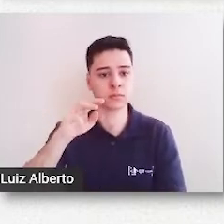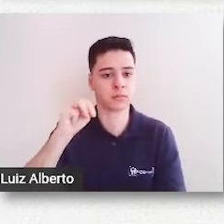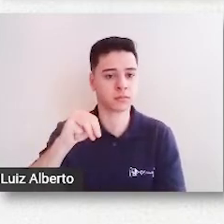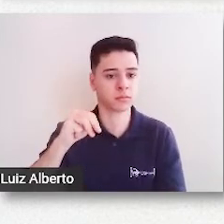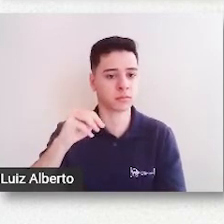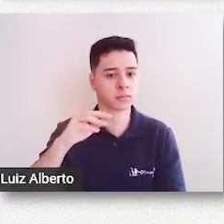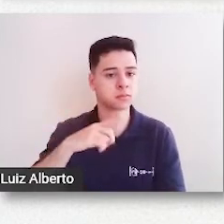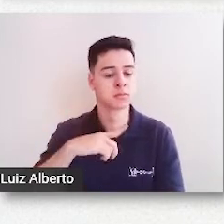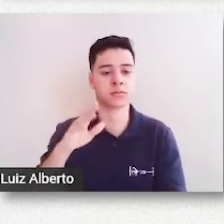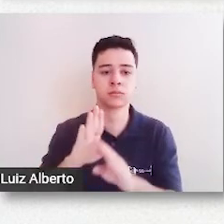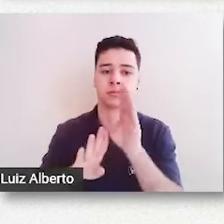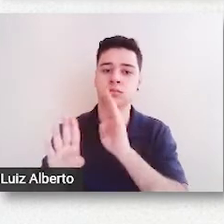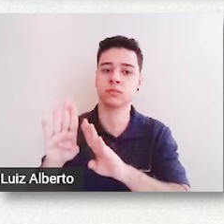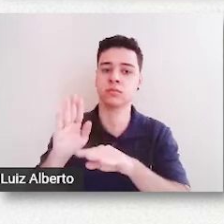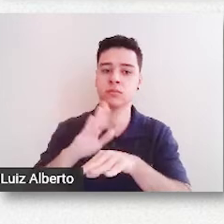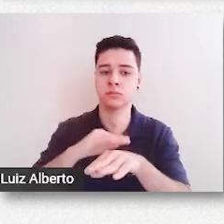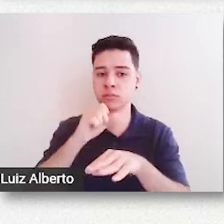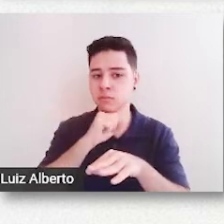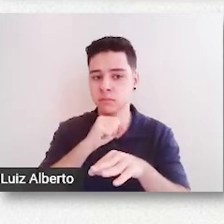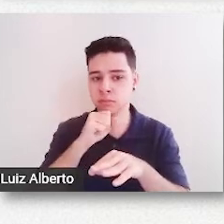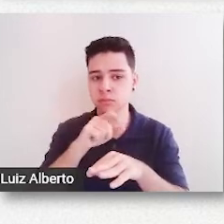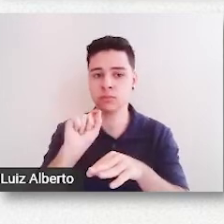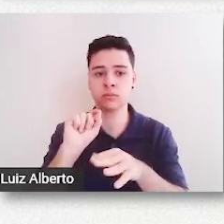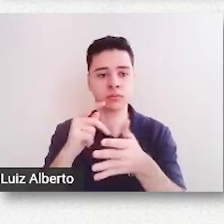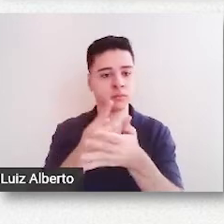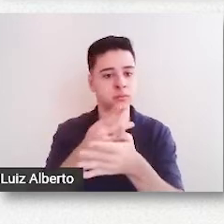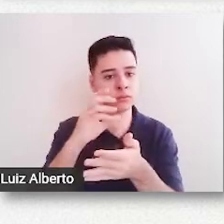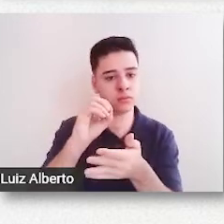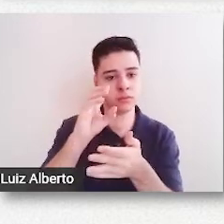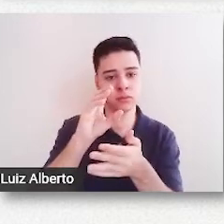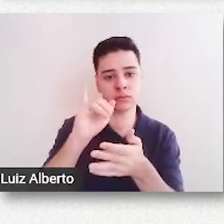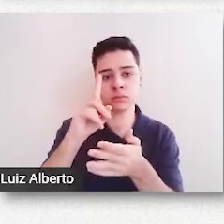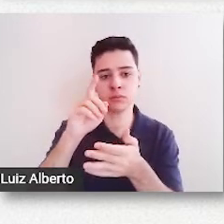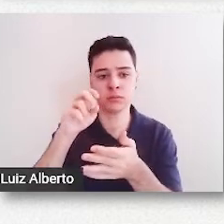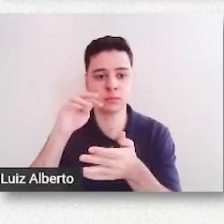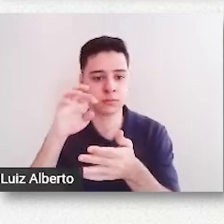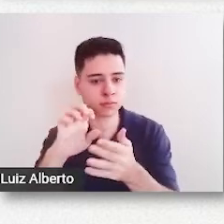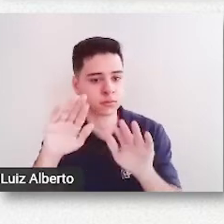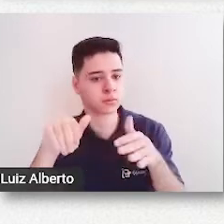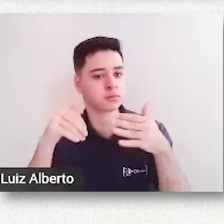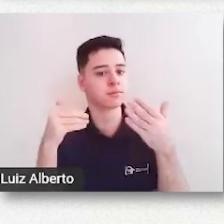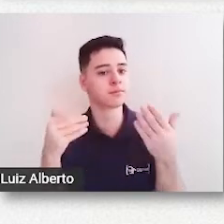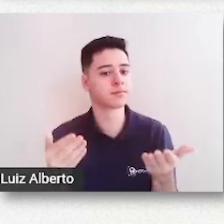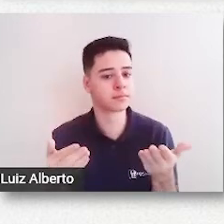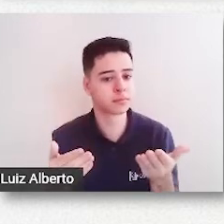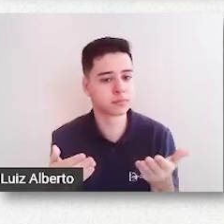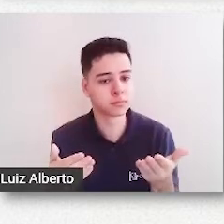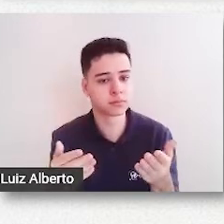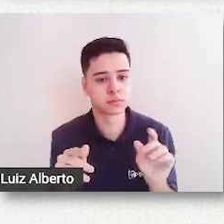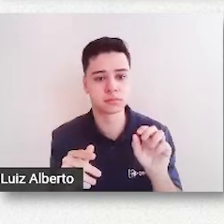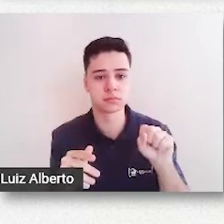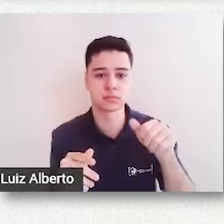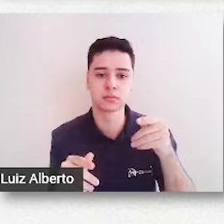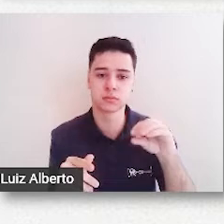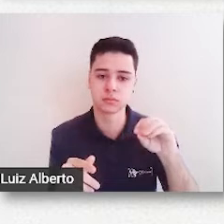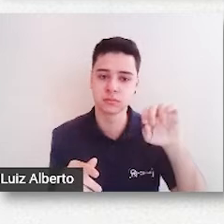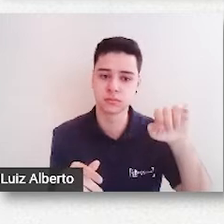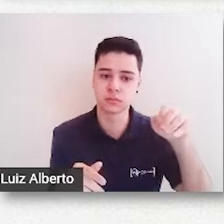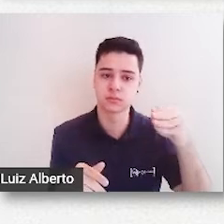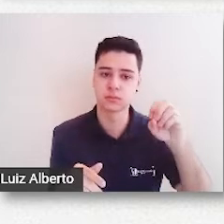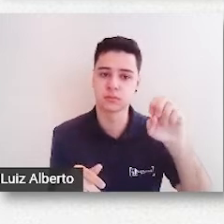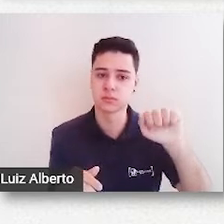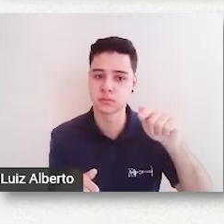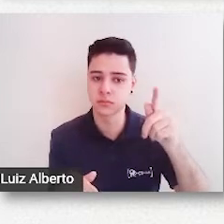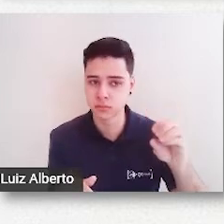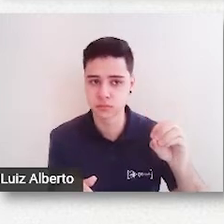uma devoção muito mais antiga do que no Ocidente. Né? Então, o São João Damasceno, né, ele fala